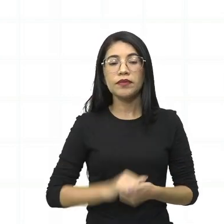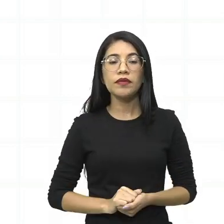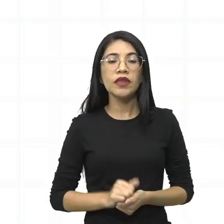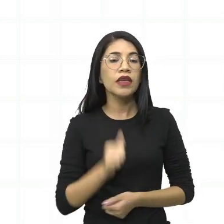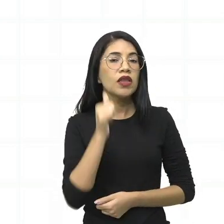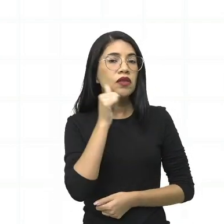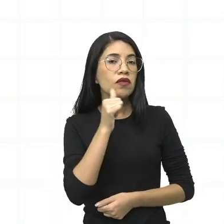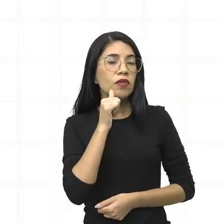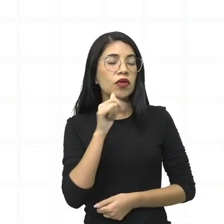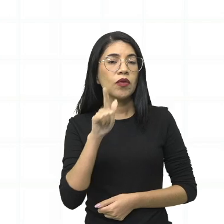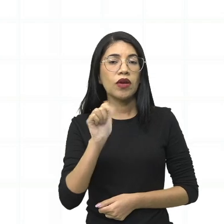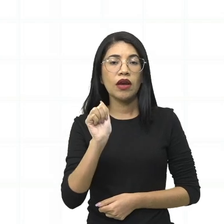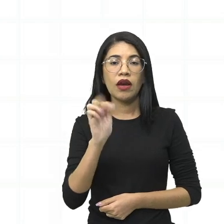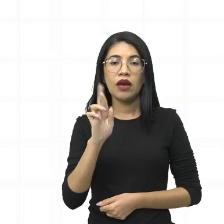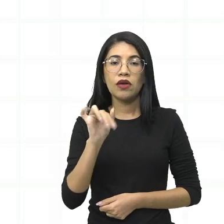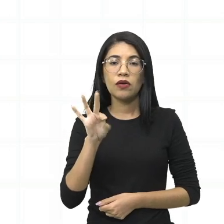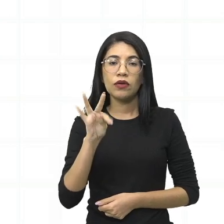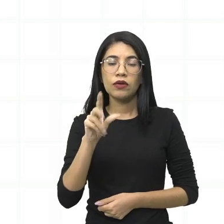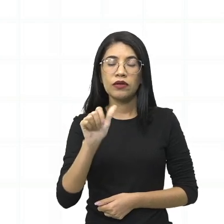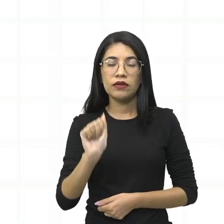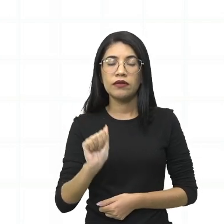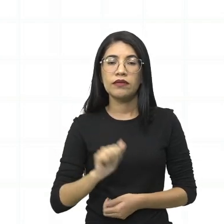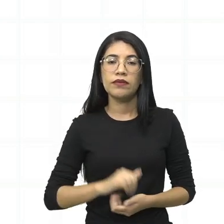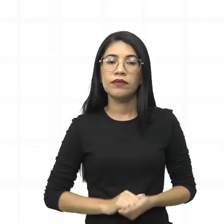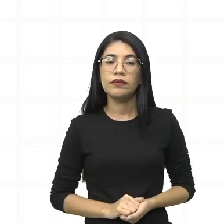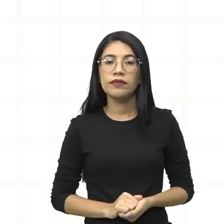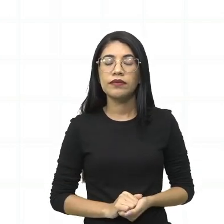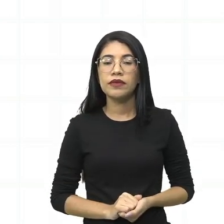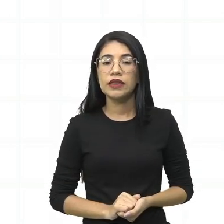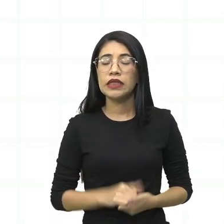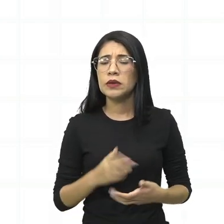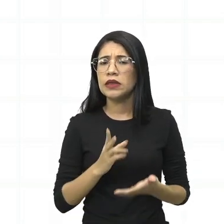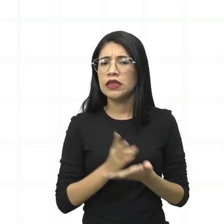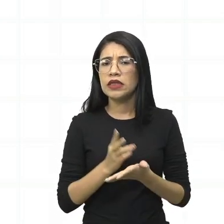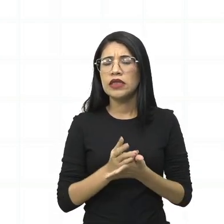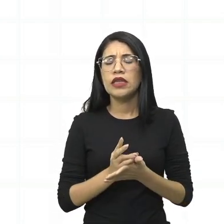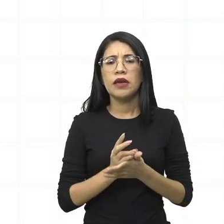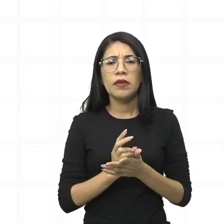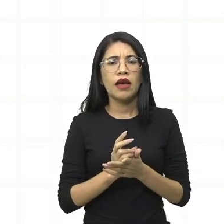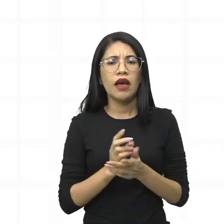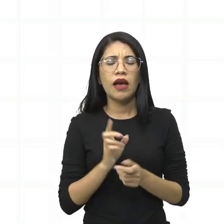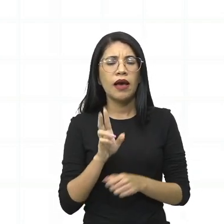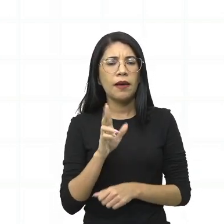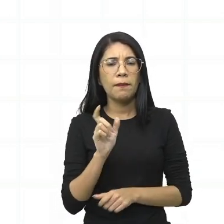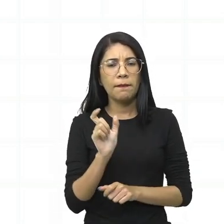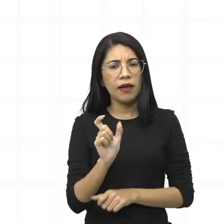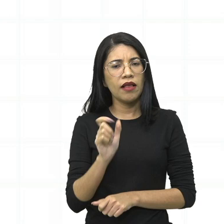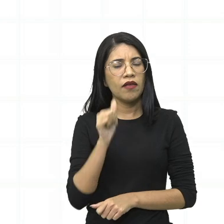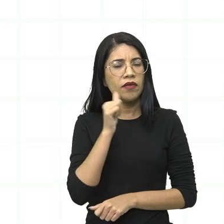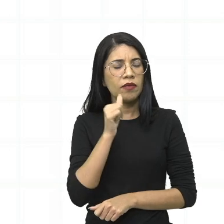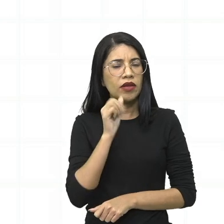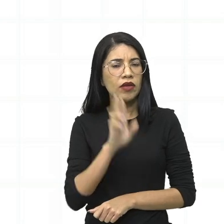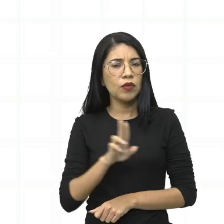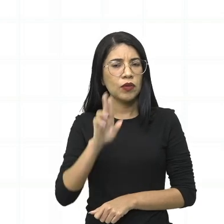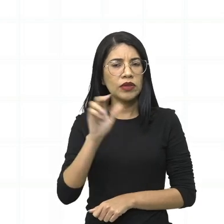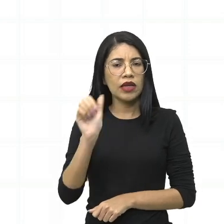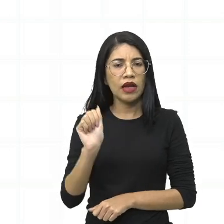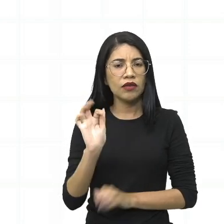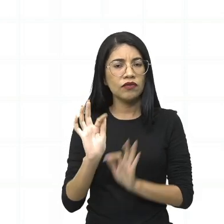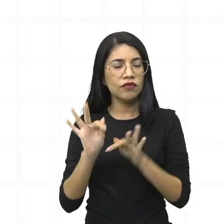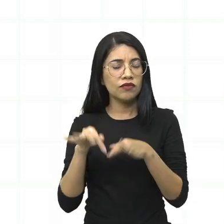feminino, garota. A maioria das palavras femininas, então, estão terminadas com a letra